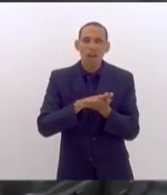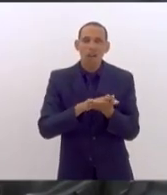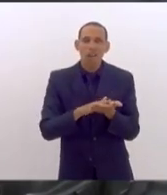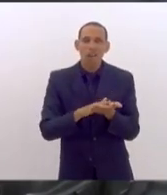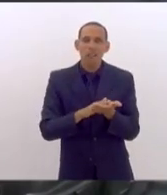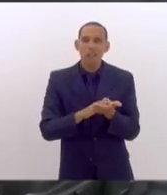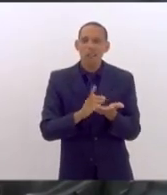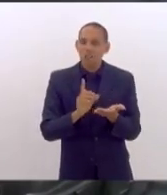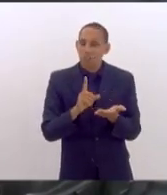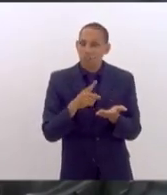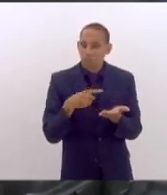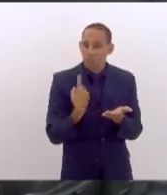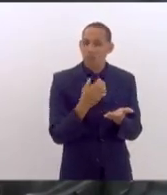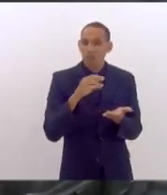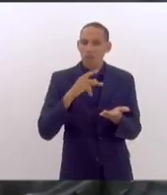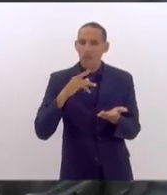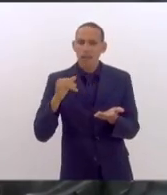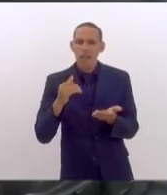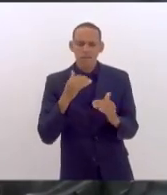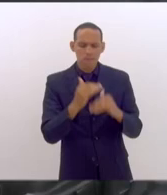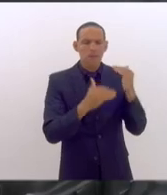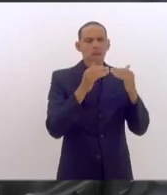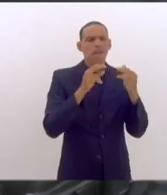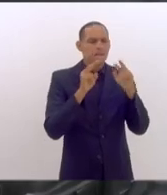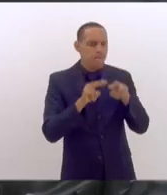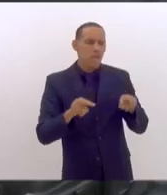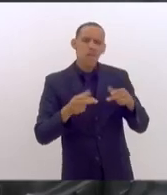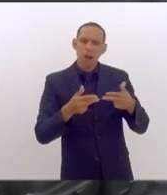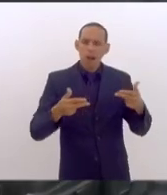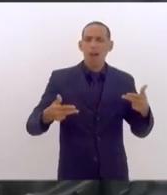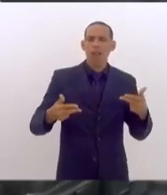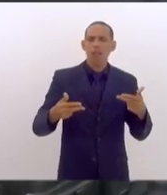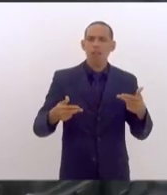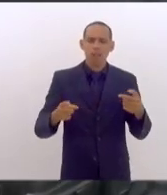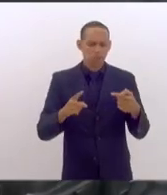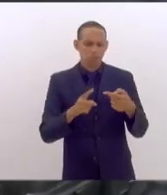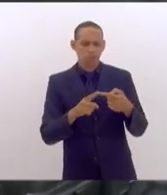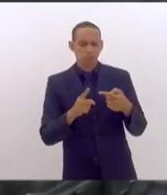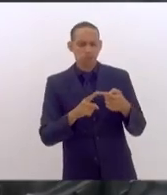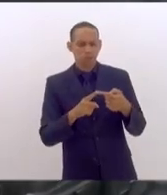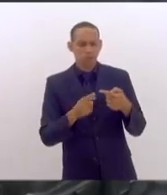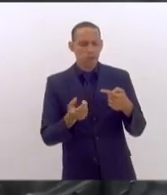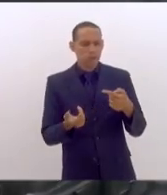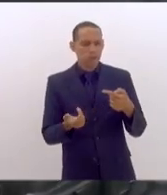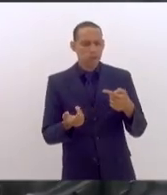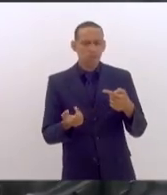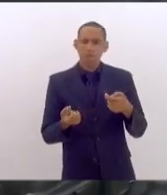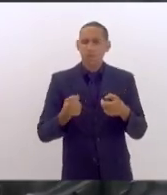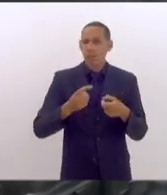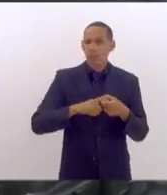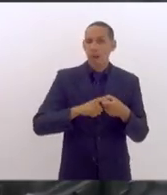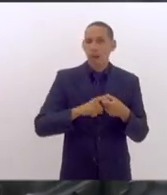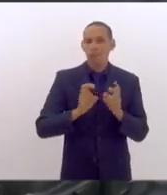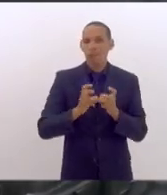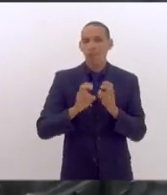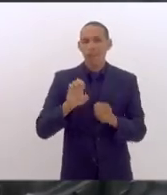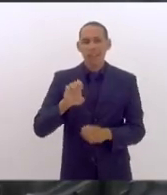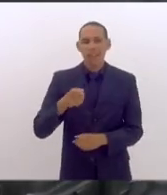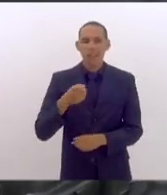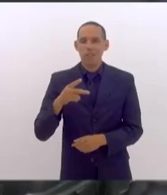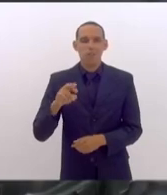avanços importantes acip muitos avanços importantes não só na questão da volta do trem Expresso